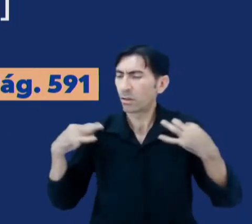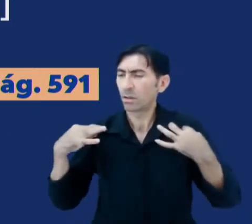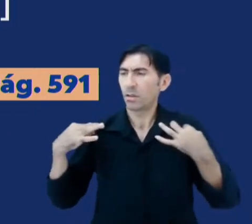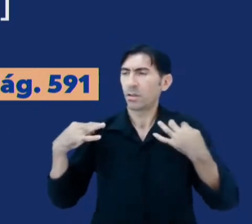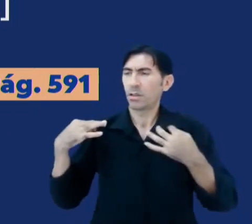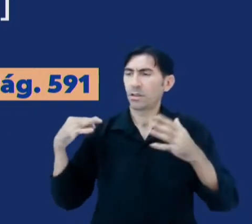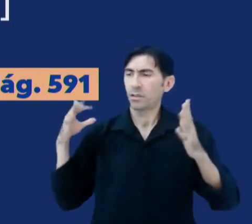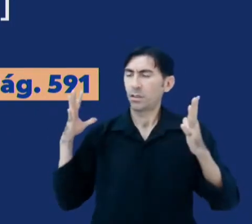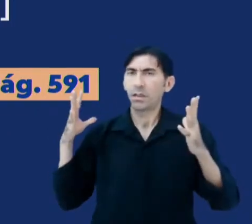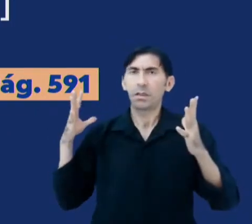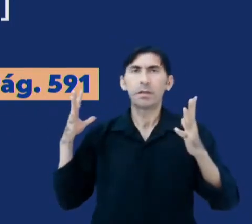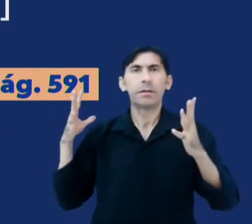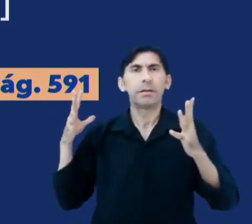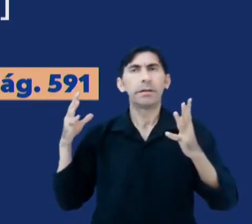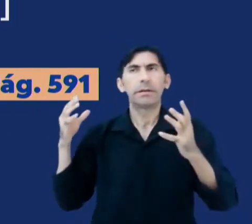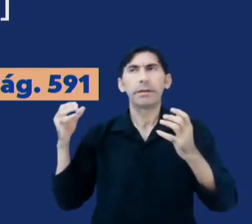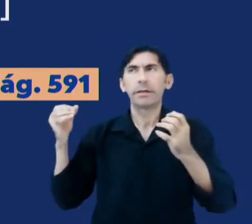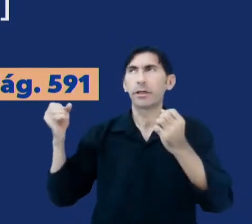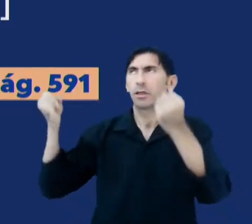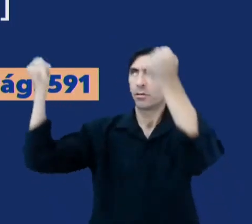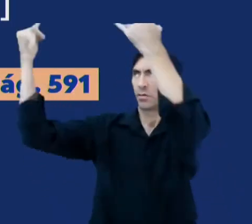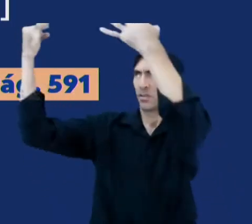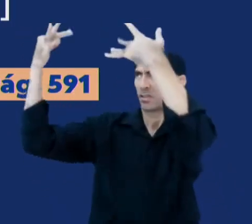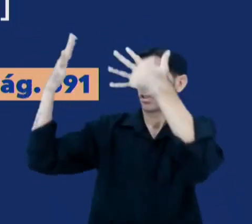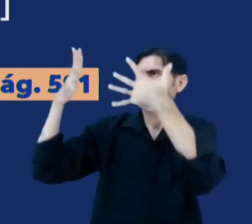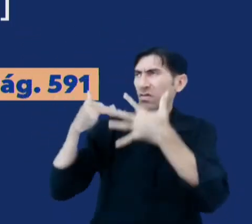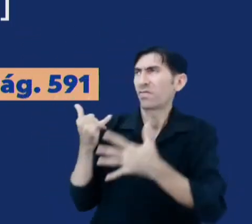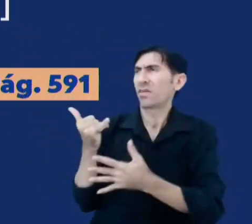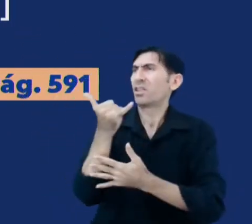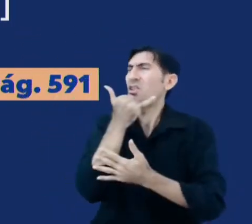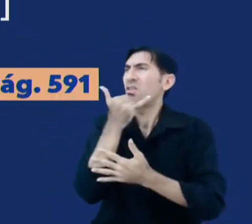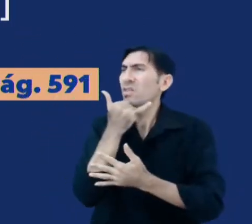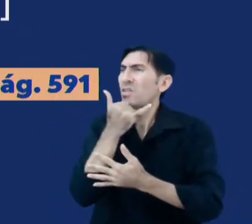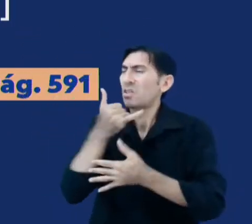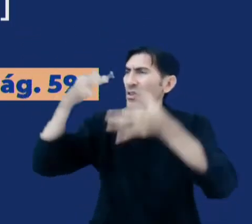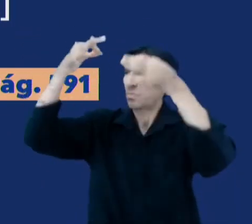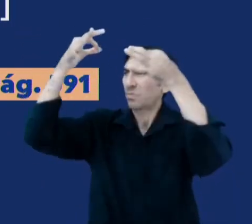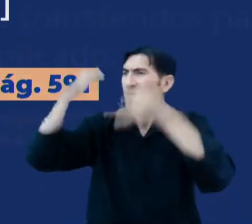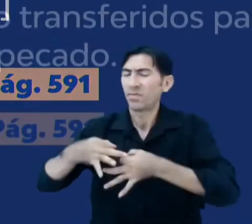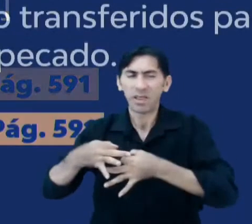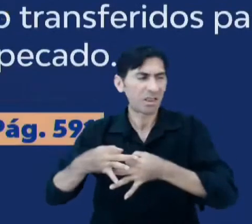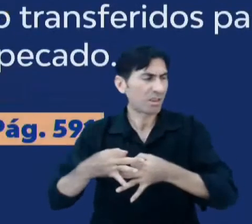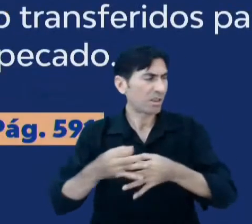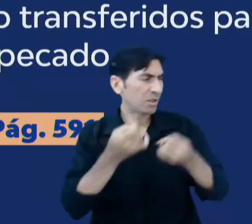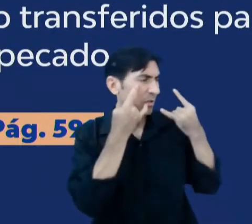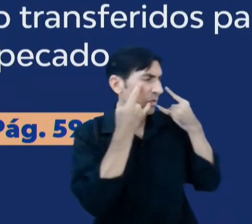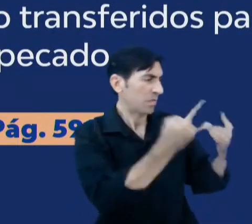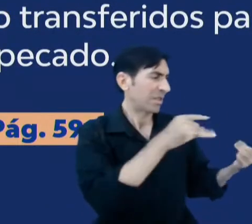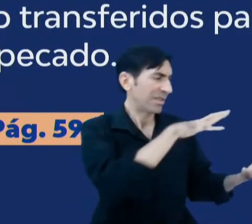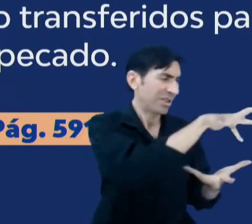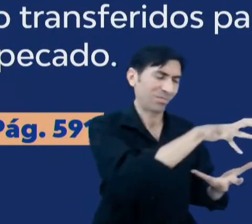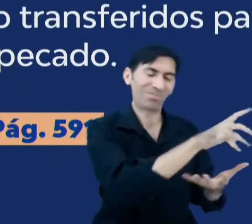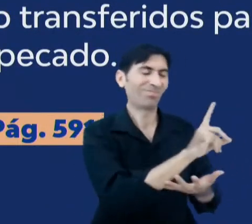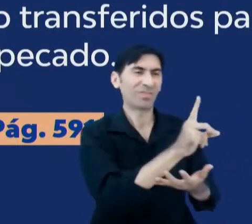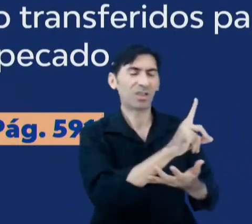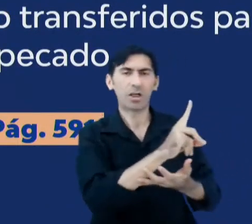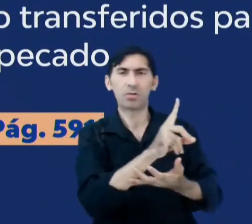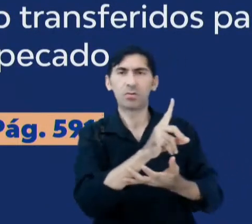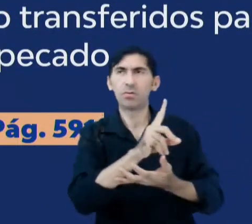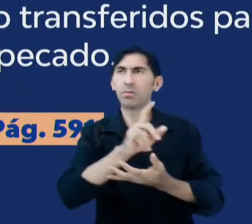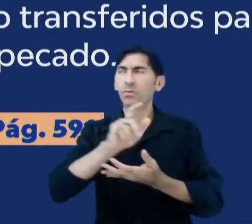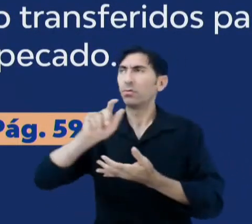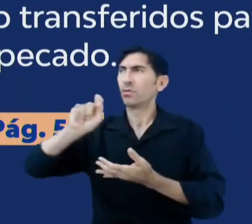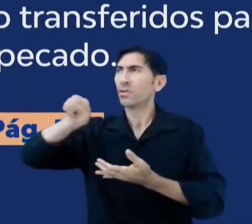gloriosas, para não mais serem aviltados pela corrupção do mundo. Seus nomes estão conservados no livro da vida